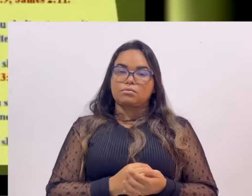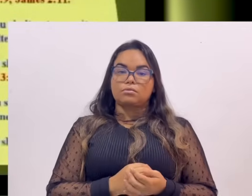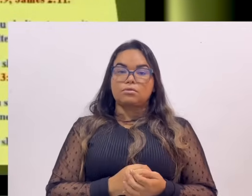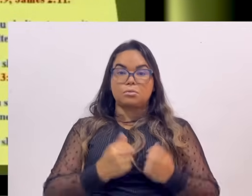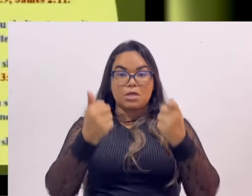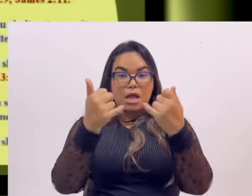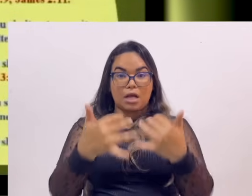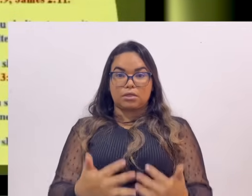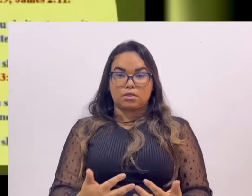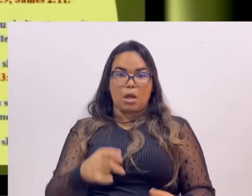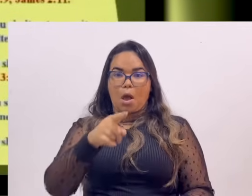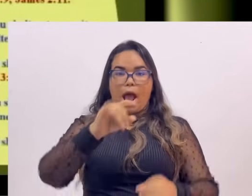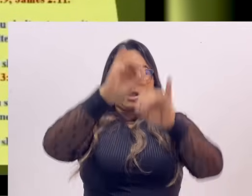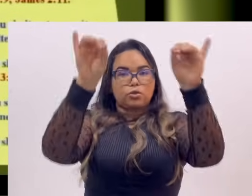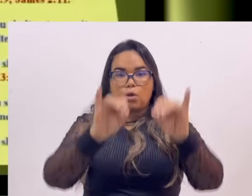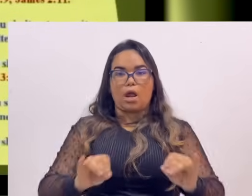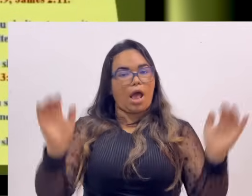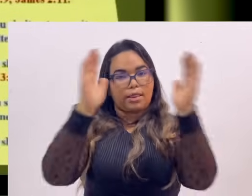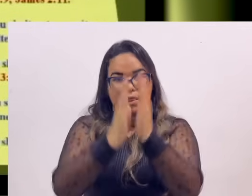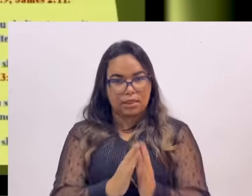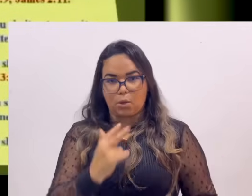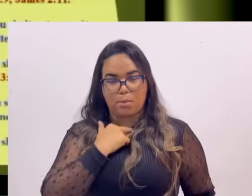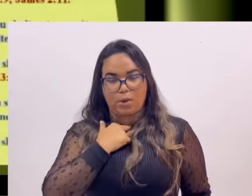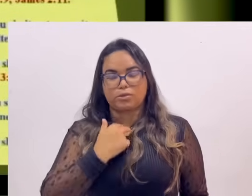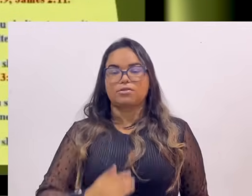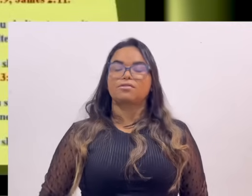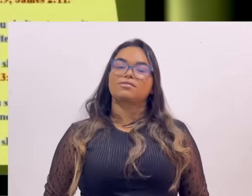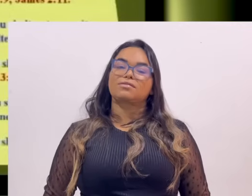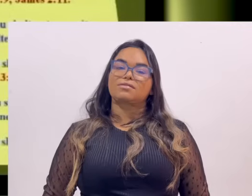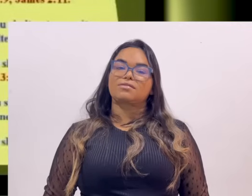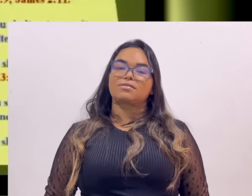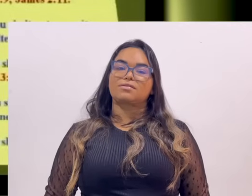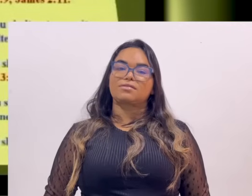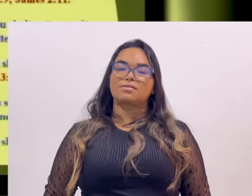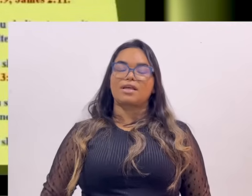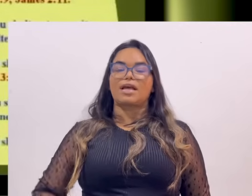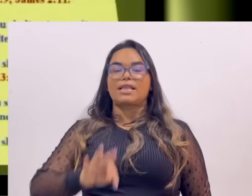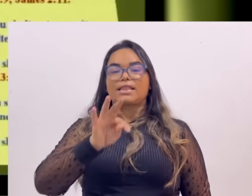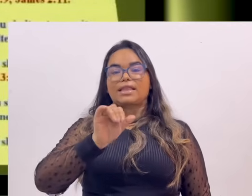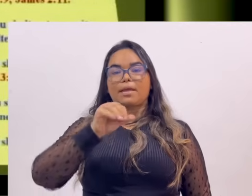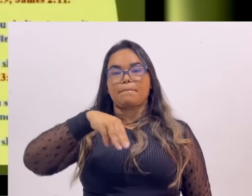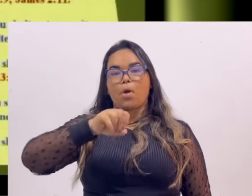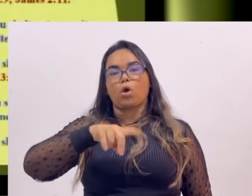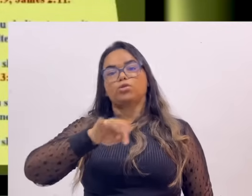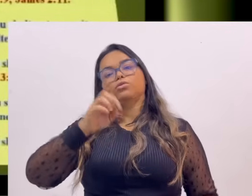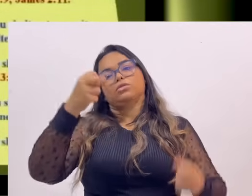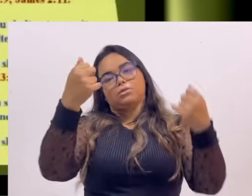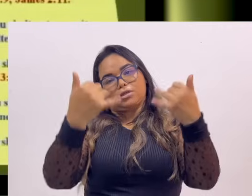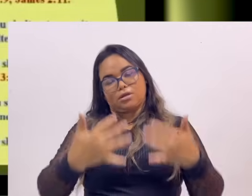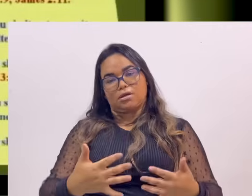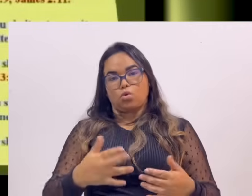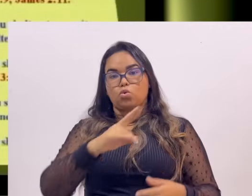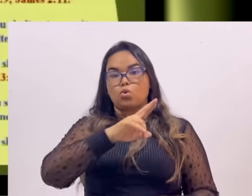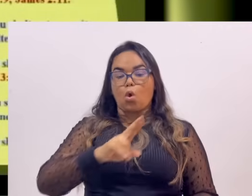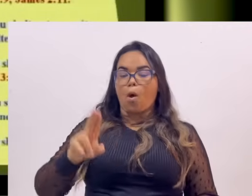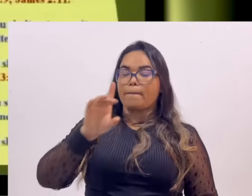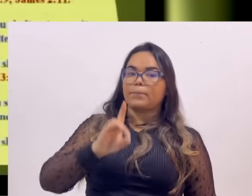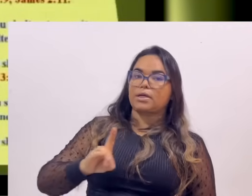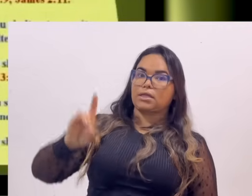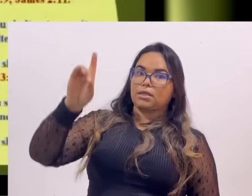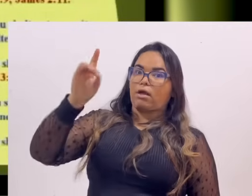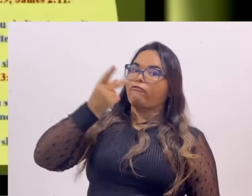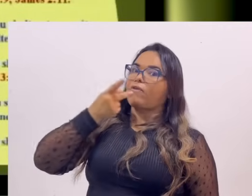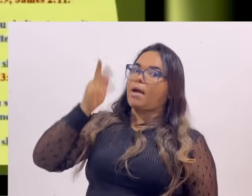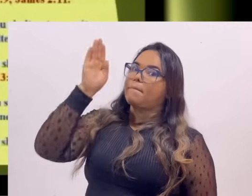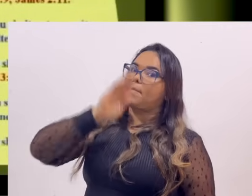Amém? Este é o segundo mandamento. 1 Timóteo 6, 1, Que o nome de Deus e a doutrina não sejam